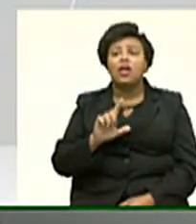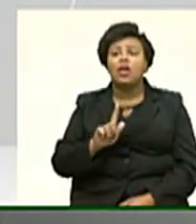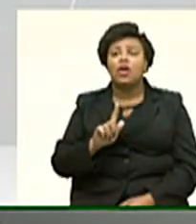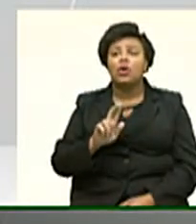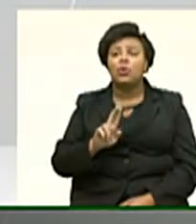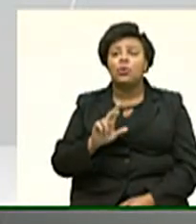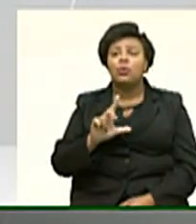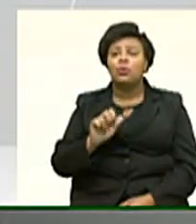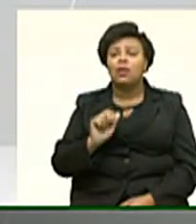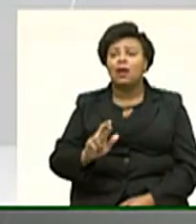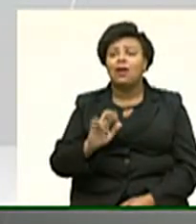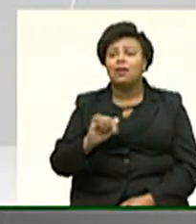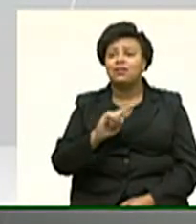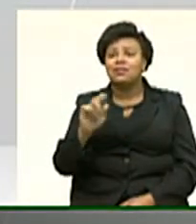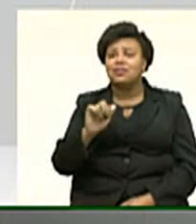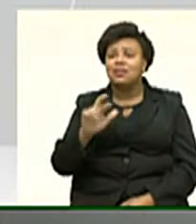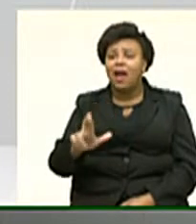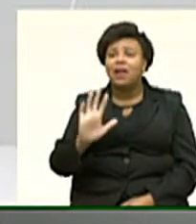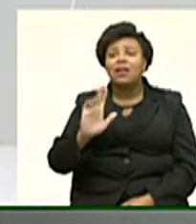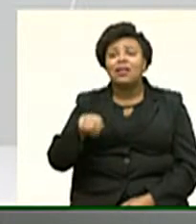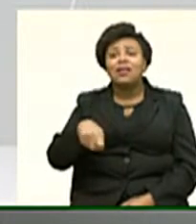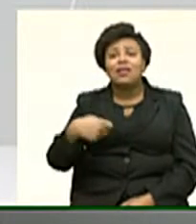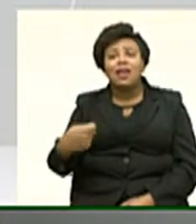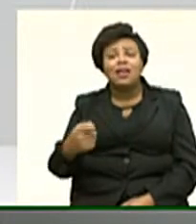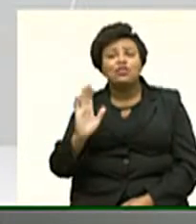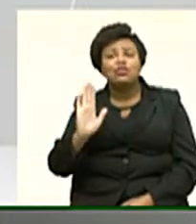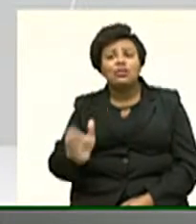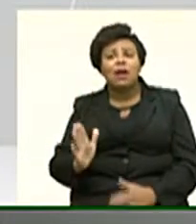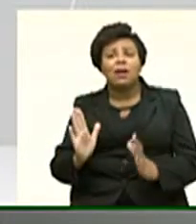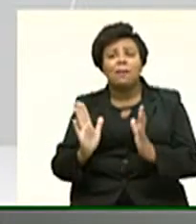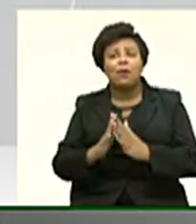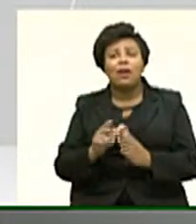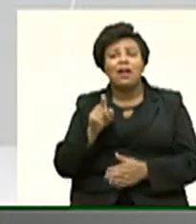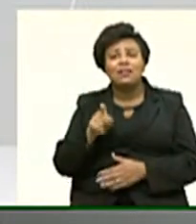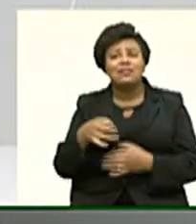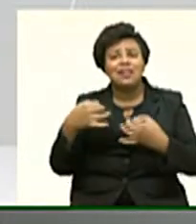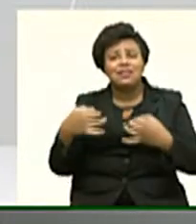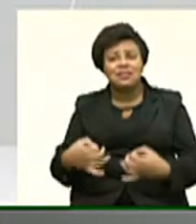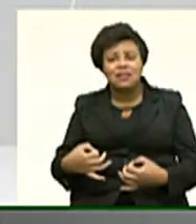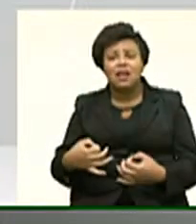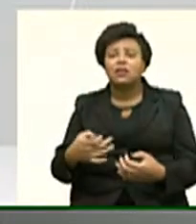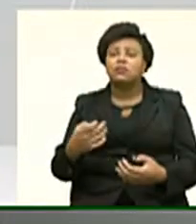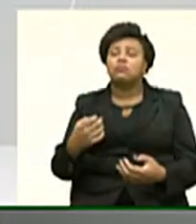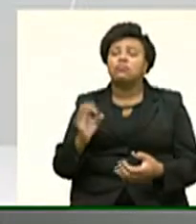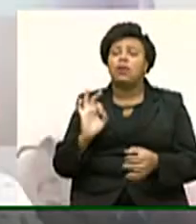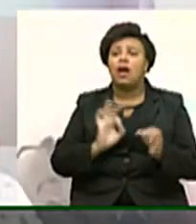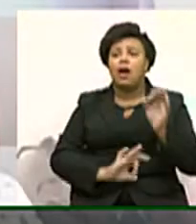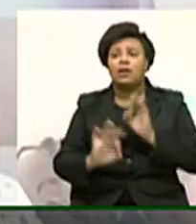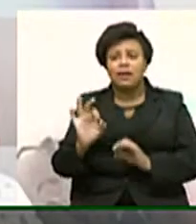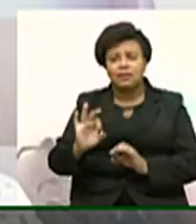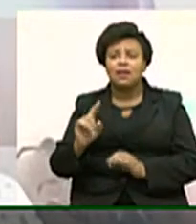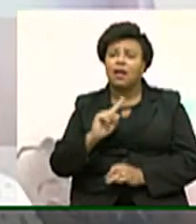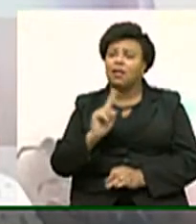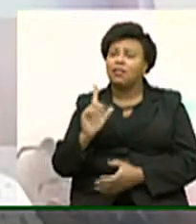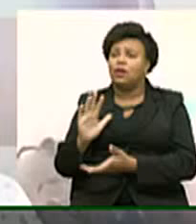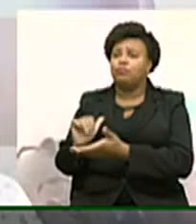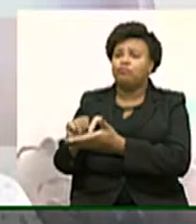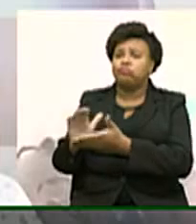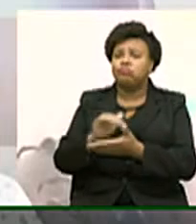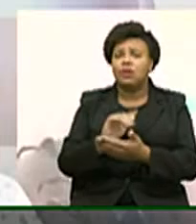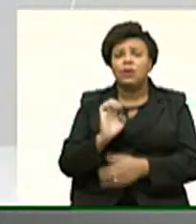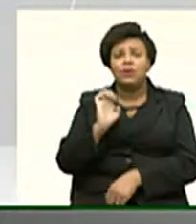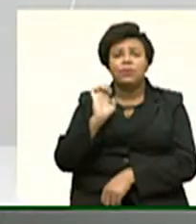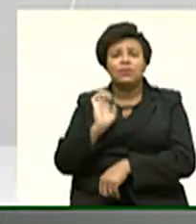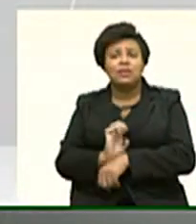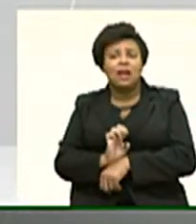morando já. Então, eu acho que ele está na linha correta nesse termo de regularizar e não despejar. O Estado,